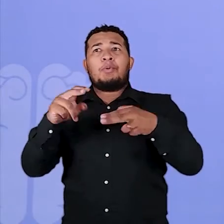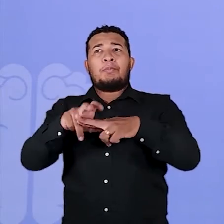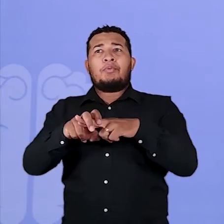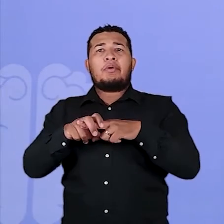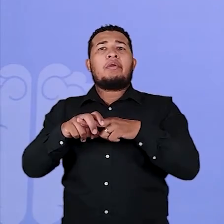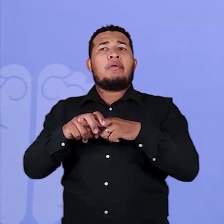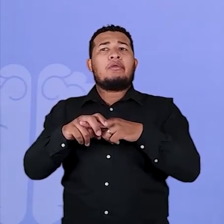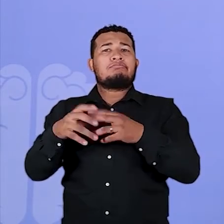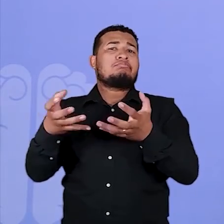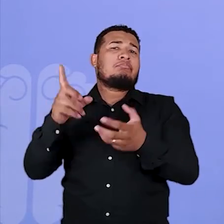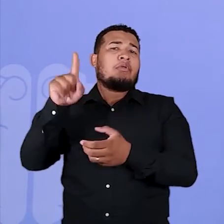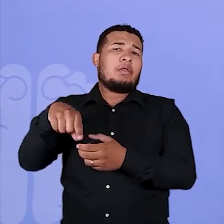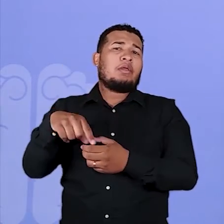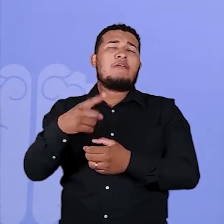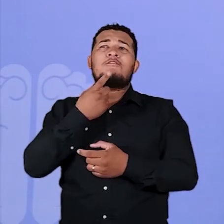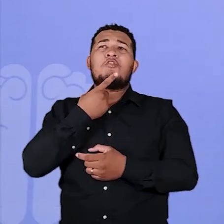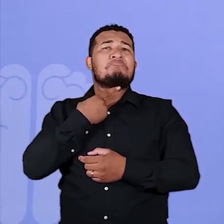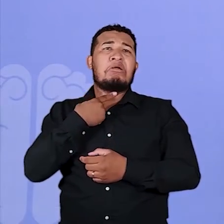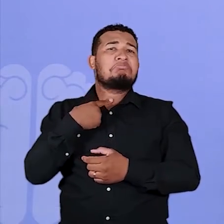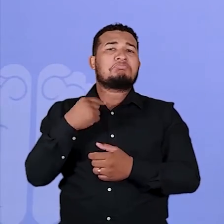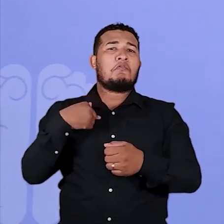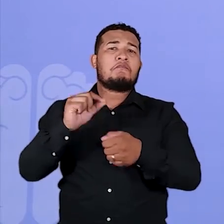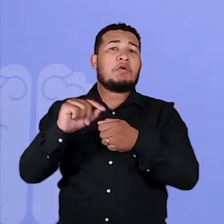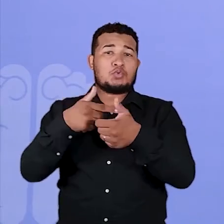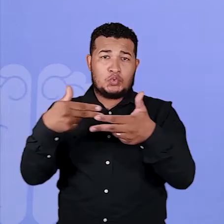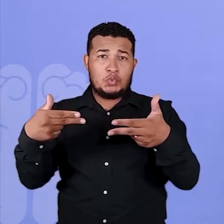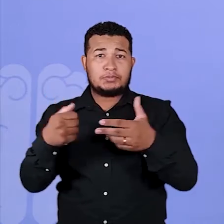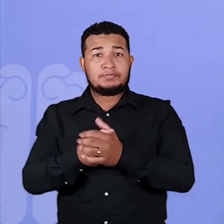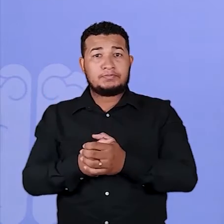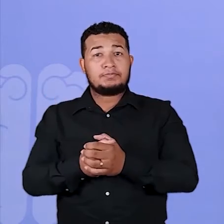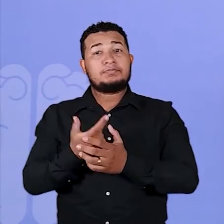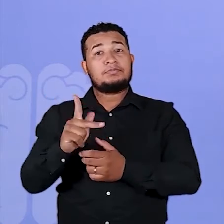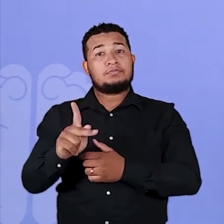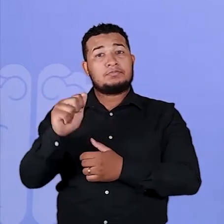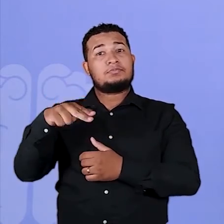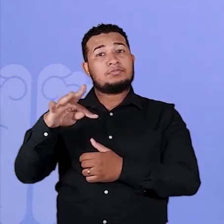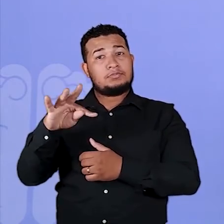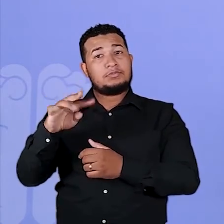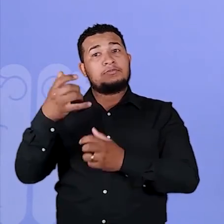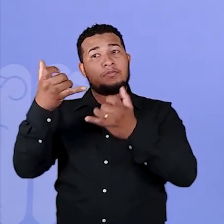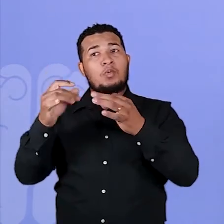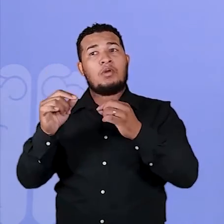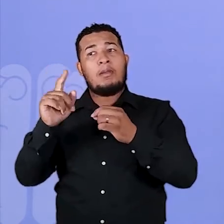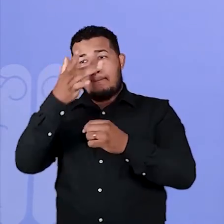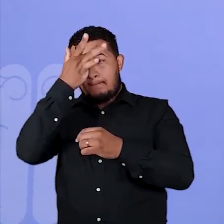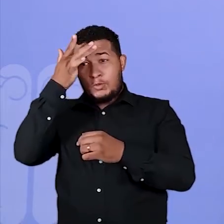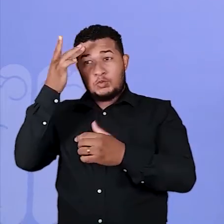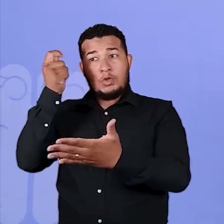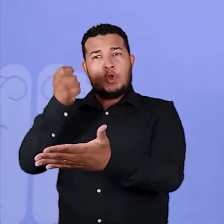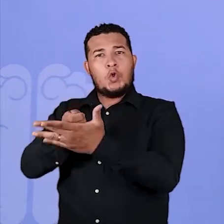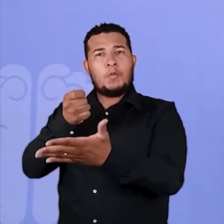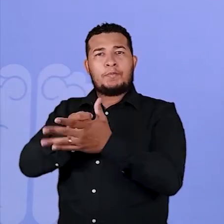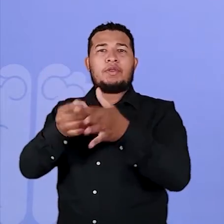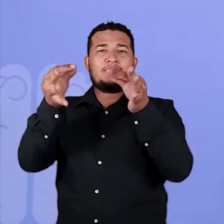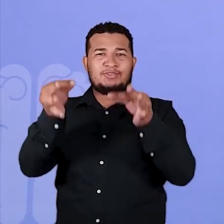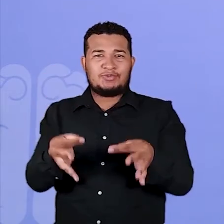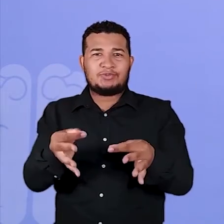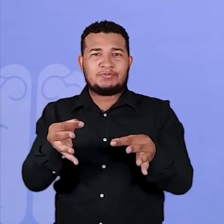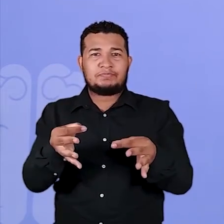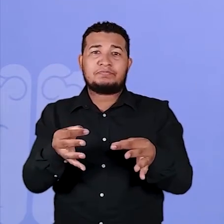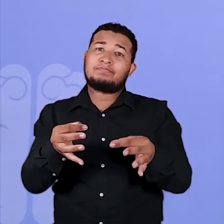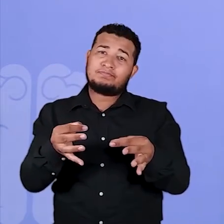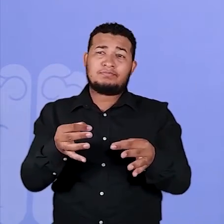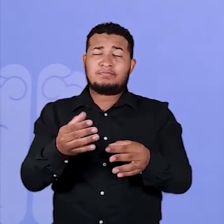acho que é bom. E você faz isso por vontade própria. Para Kant, uma pessoa que é obrigada a ser